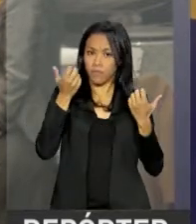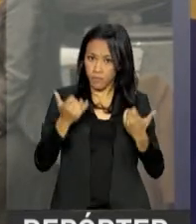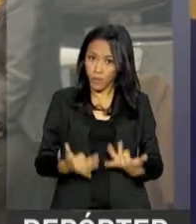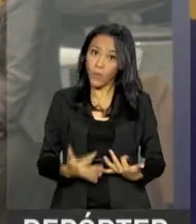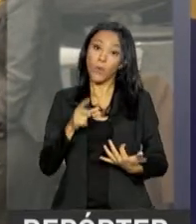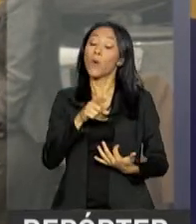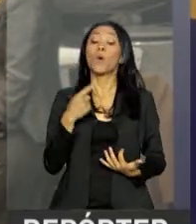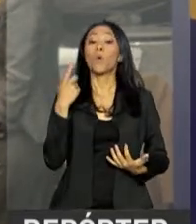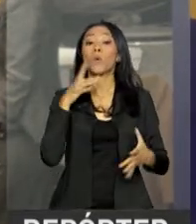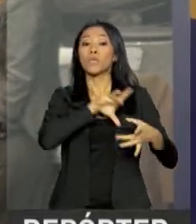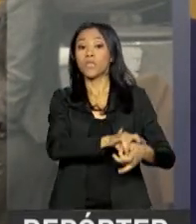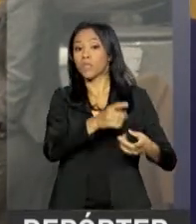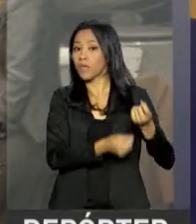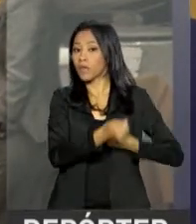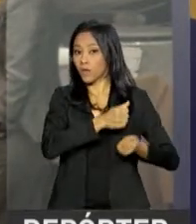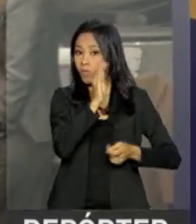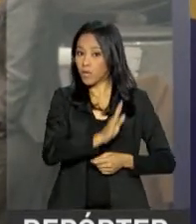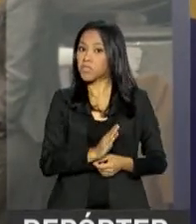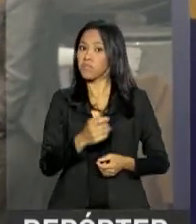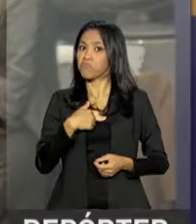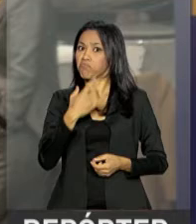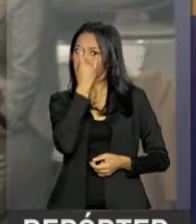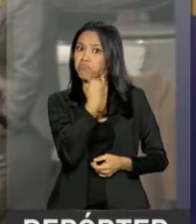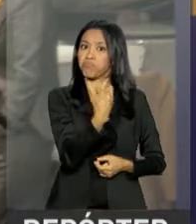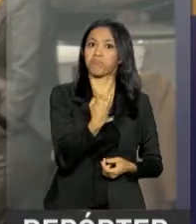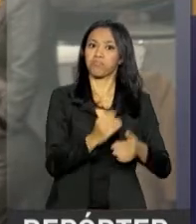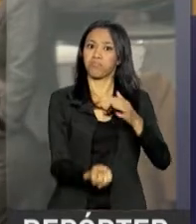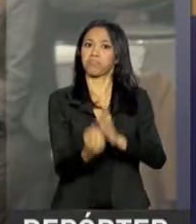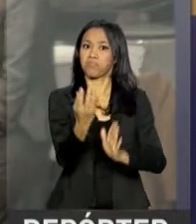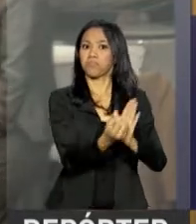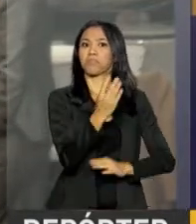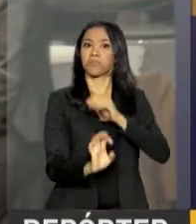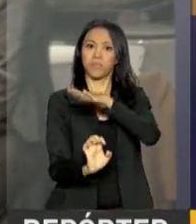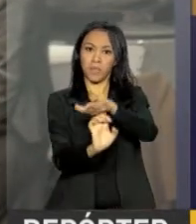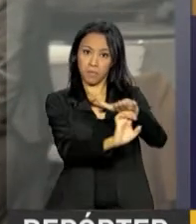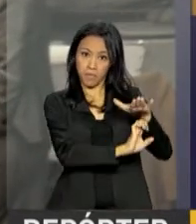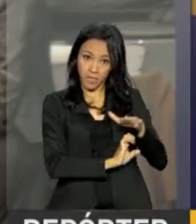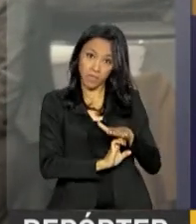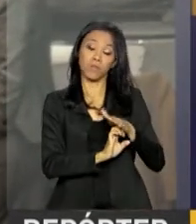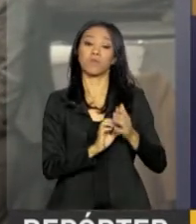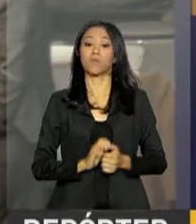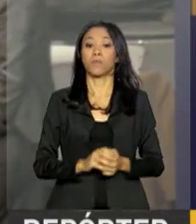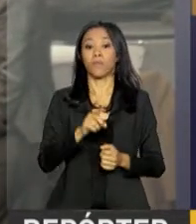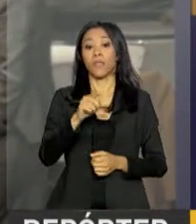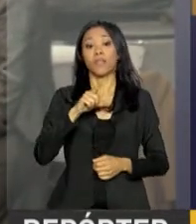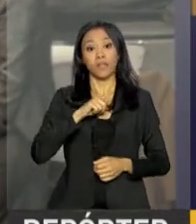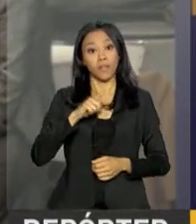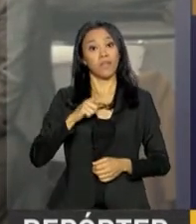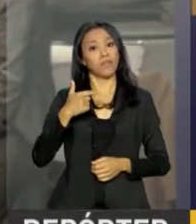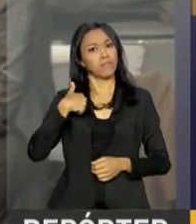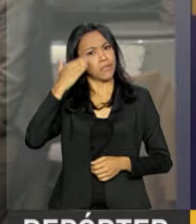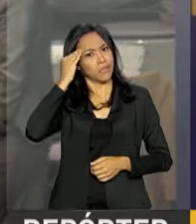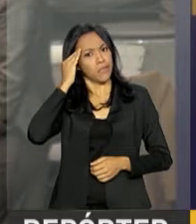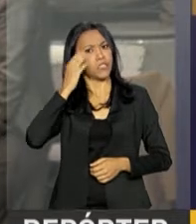econômica do brasil favorece os investimentos há um reconhecimento muito forte do que é feito e se a administração